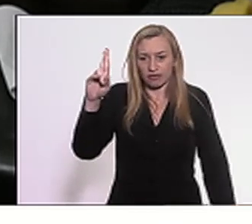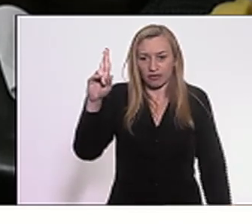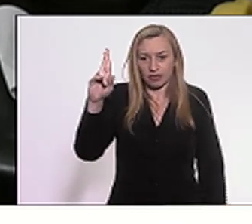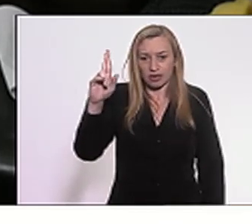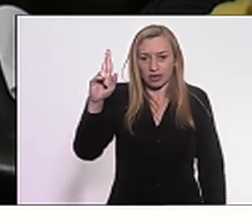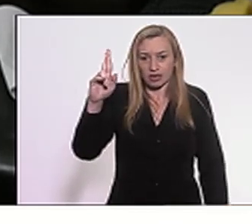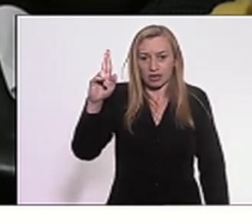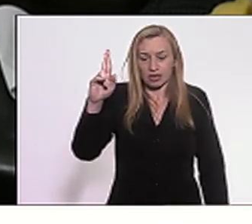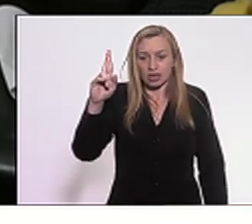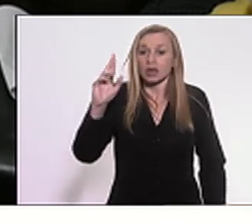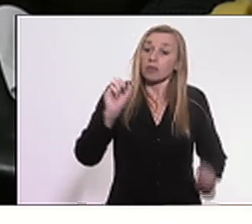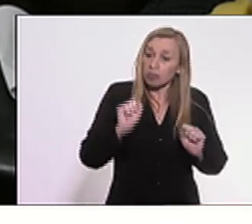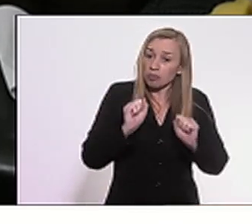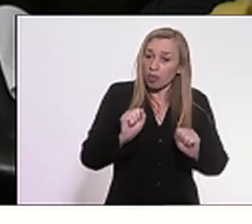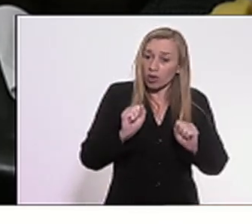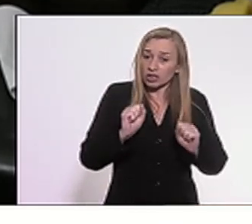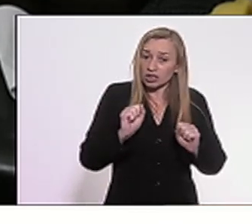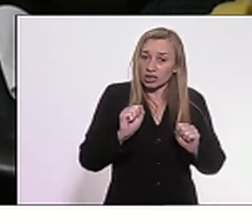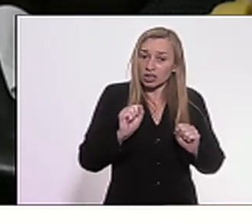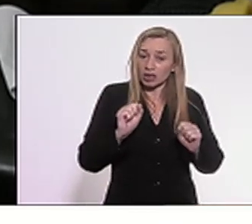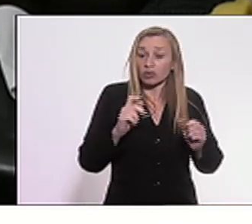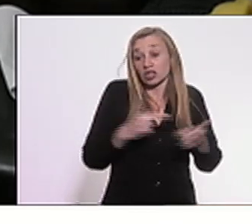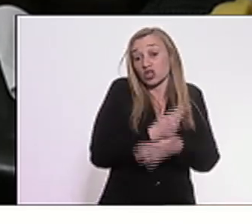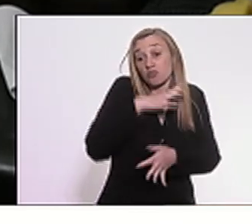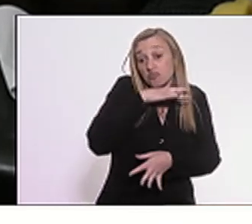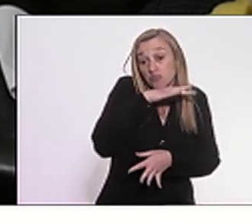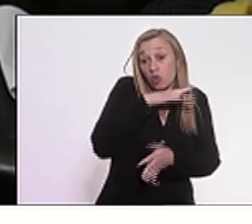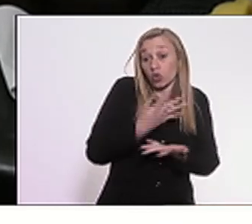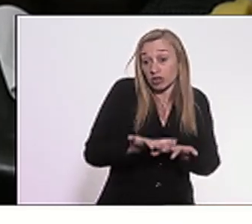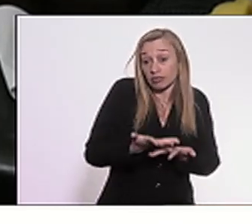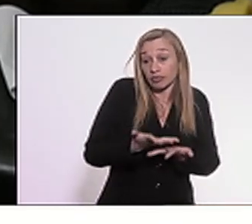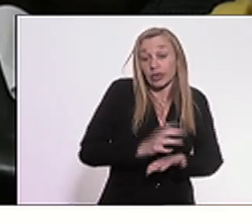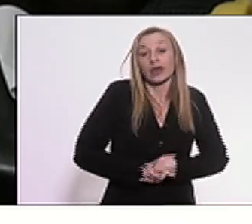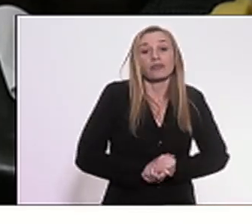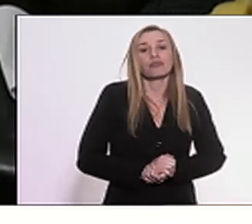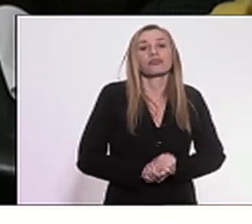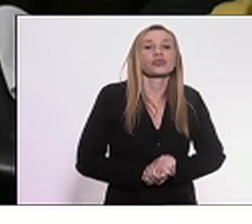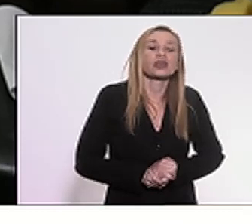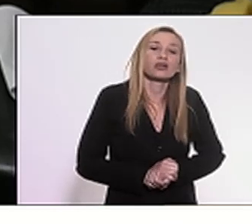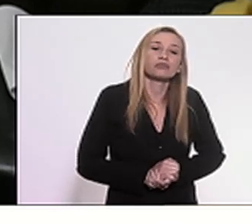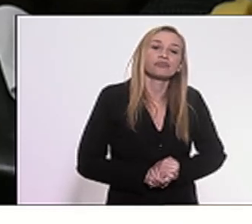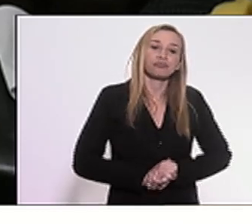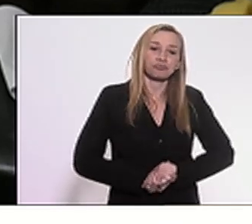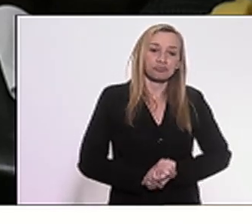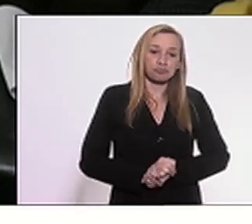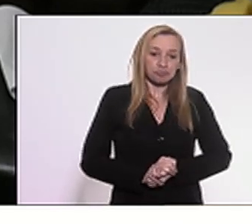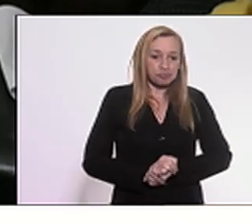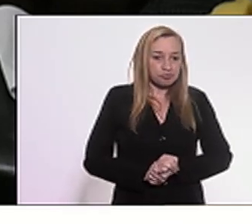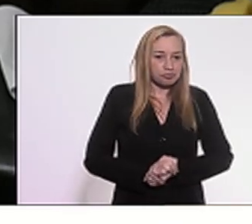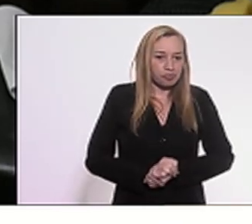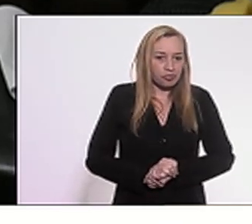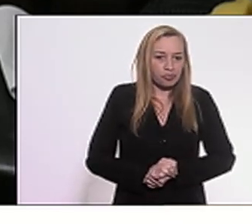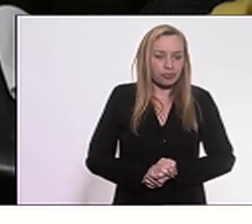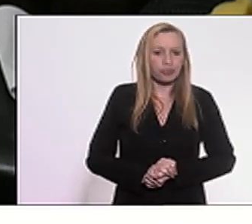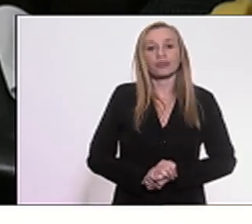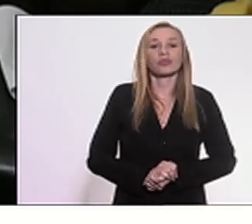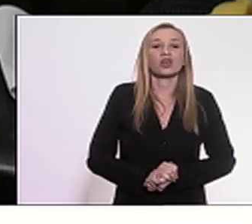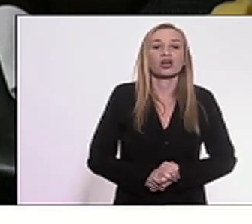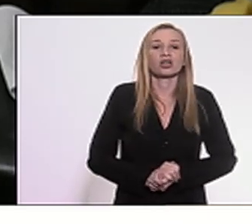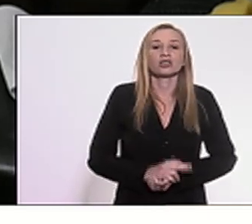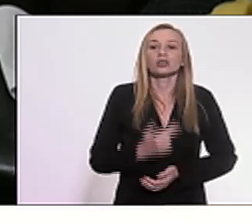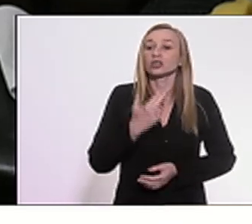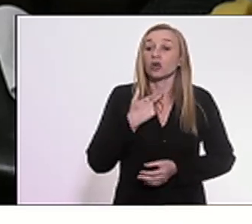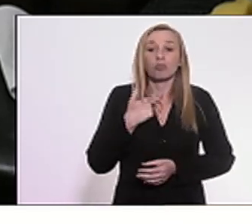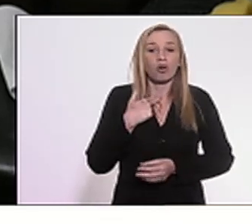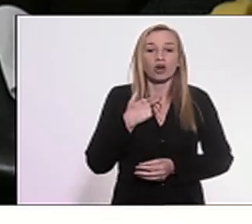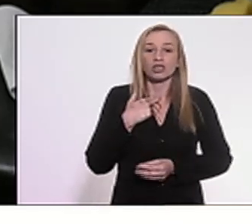Porque dificilmente a gente conseguiria uma remoção de um membro, de um promotor, porque ele tem uma garantia condicional que chama inamovibilidade. Ele não pode ser